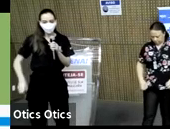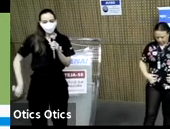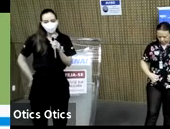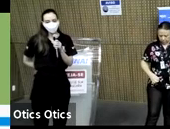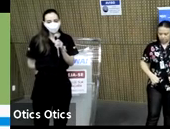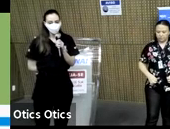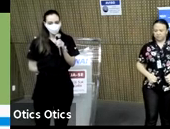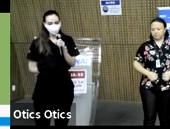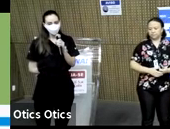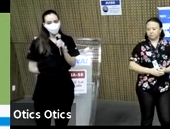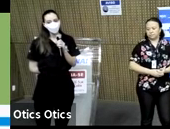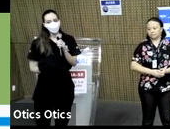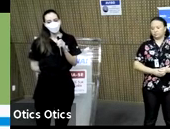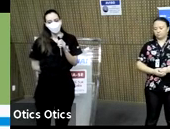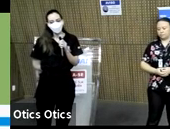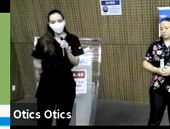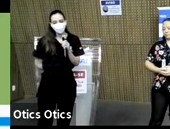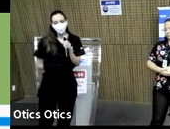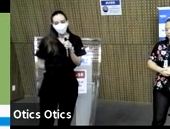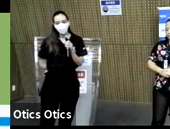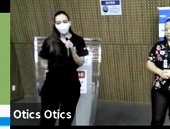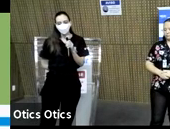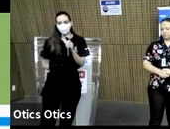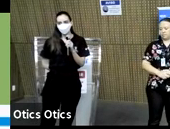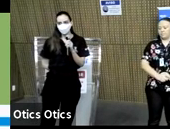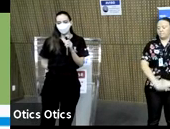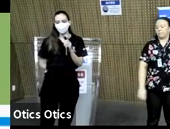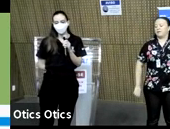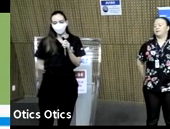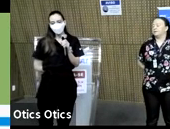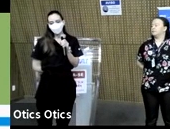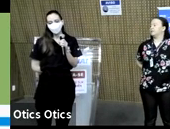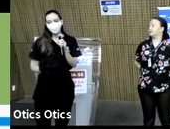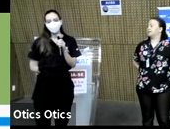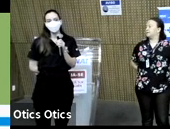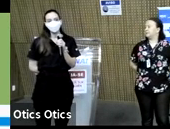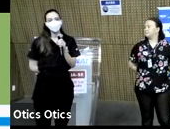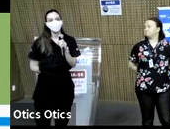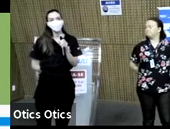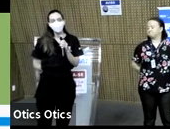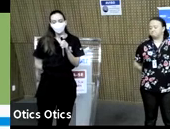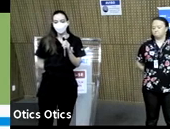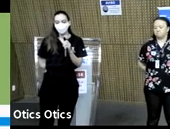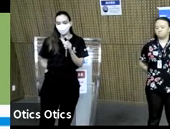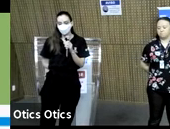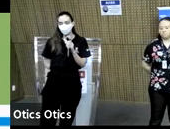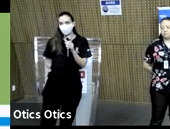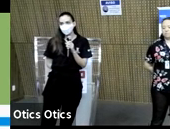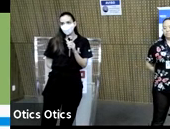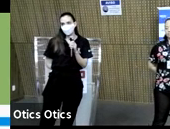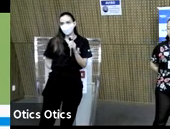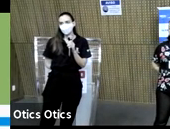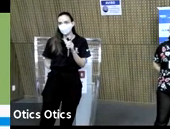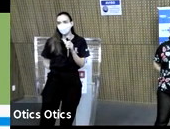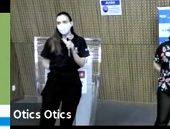Vamos dando continuidade, então. De tuberculose, para vocês terem uma ideia, em 2020 eram 2